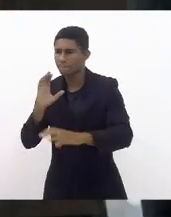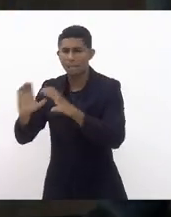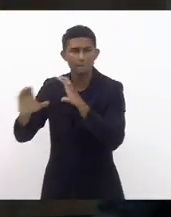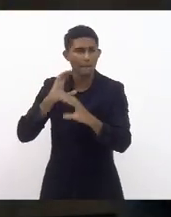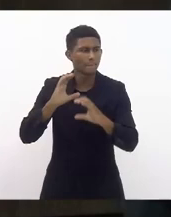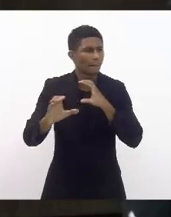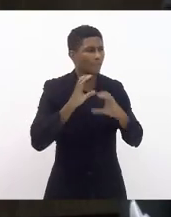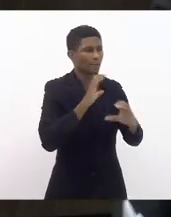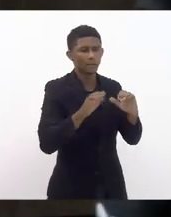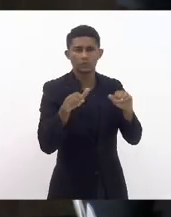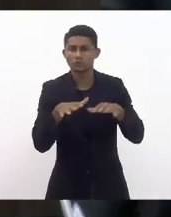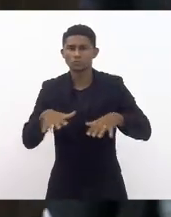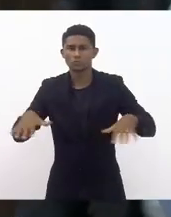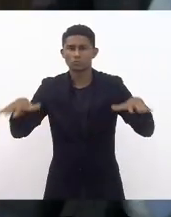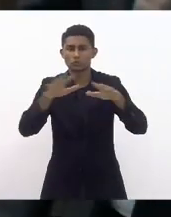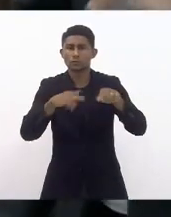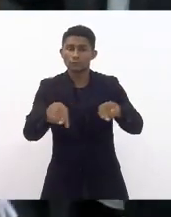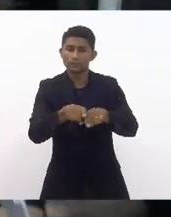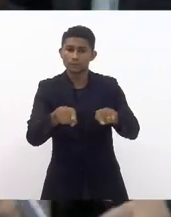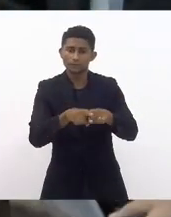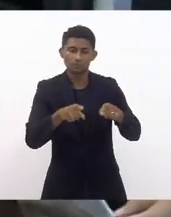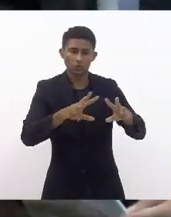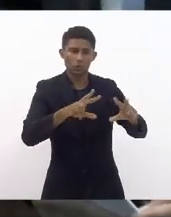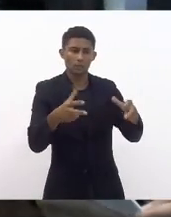com a comunidade científica do Estado do Rio de Janeiro,